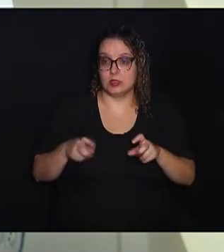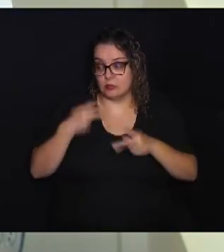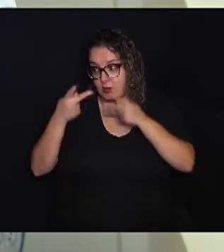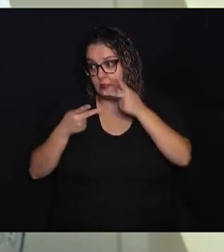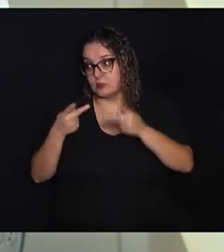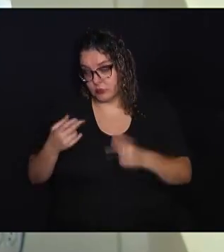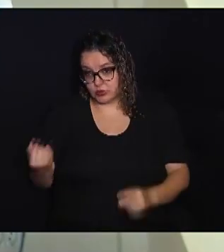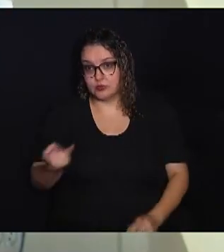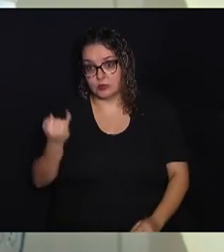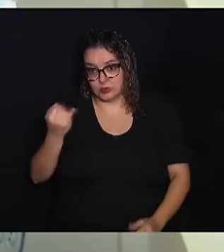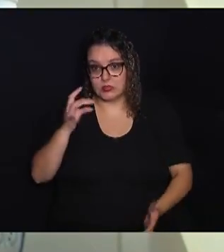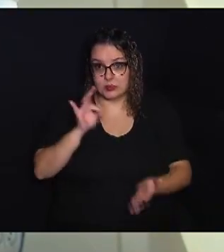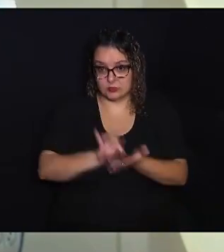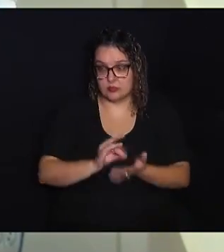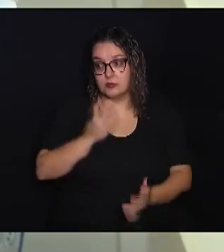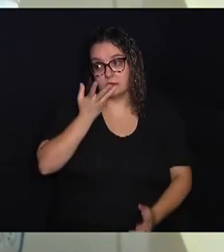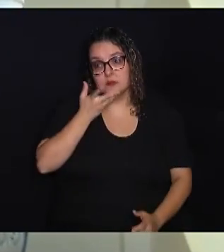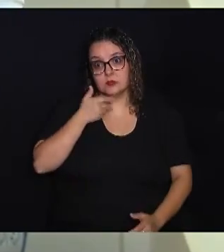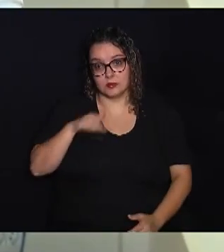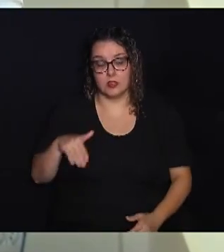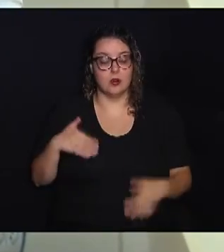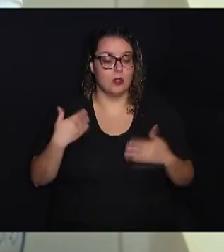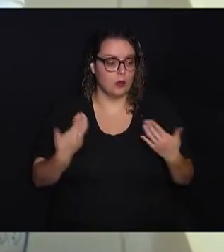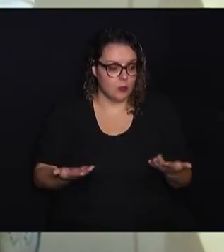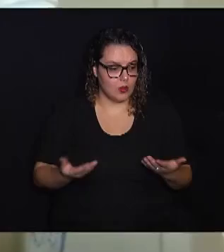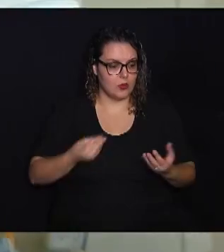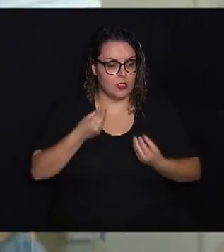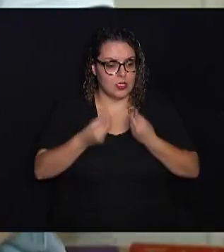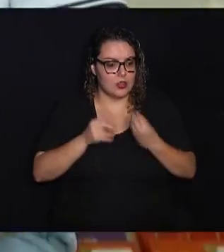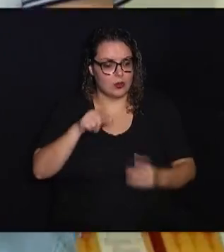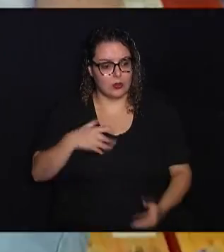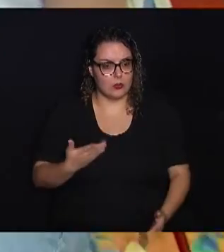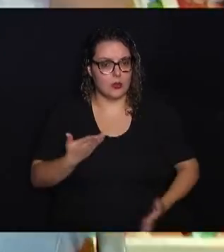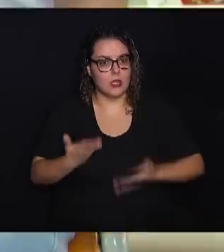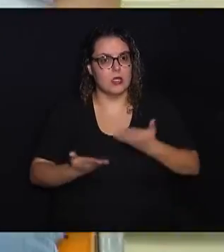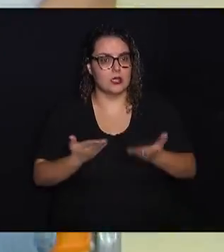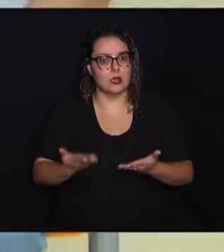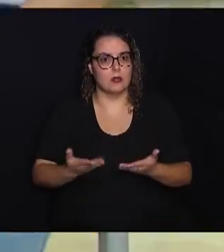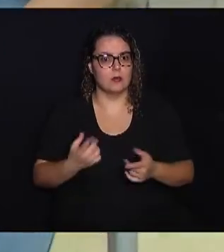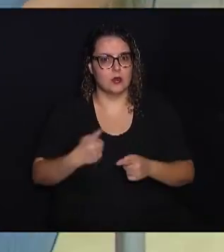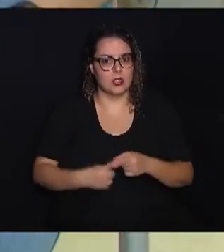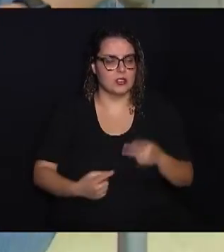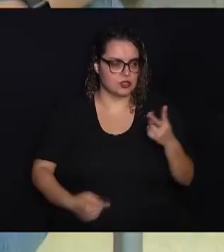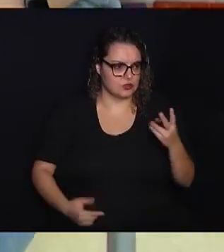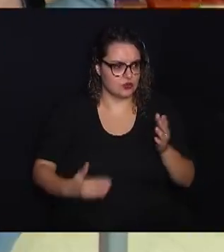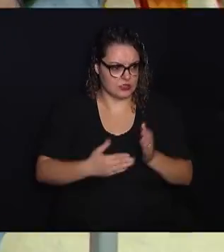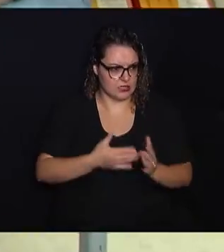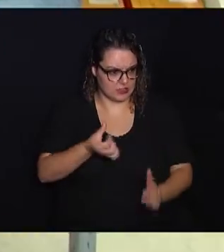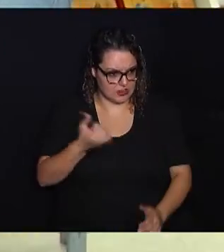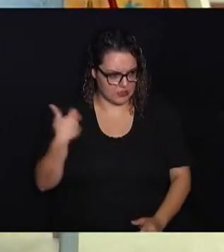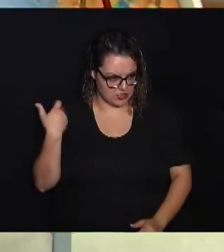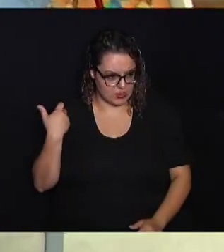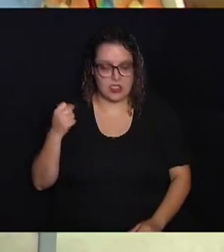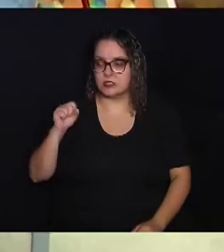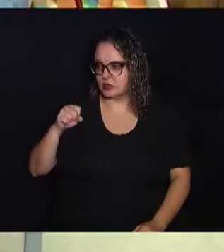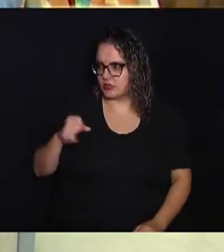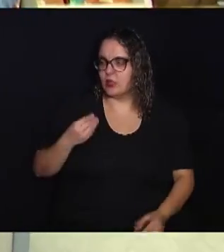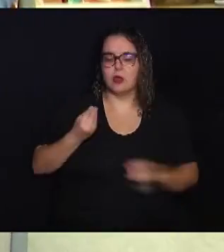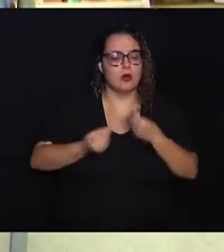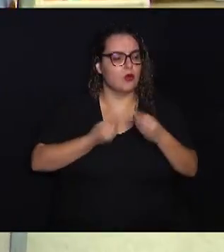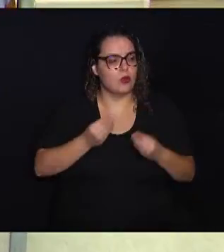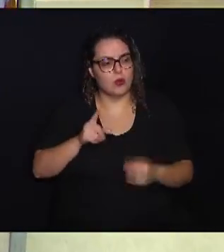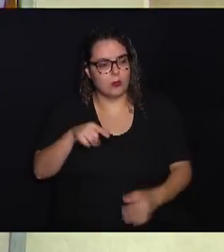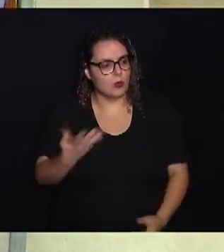real necessidade para essas crianças. Bom, e como que é lidar com... Porque é de 2 a 6 anos... Isso. Né? Como é lidar